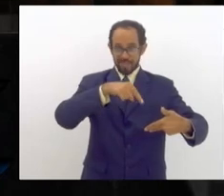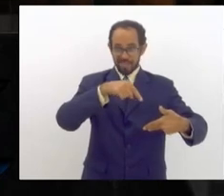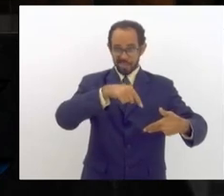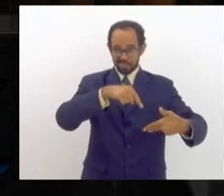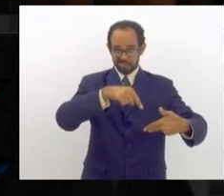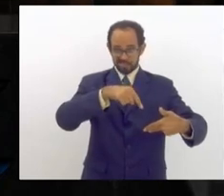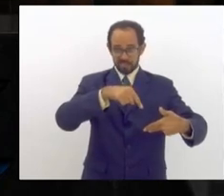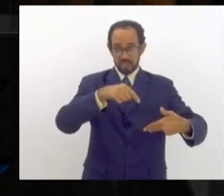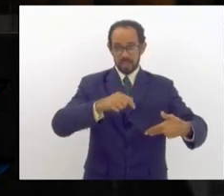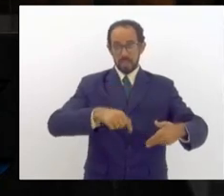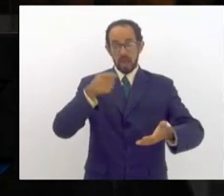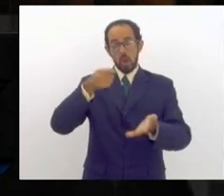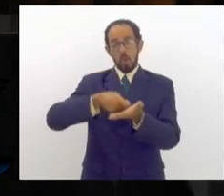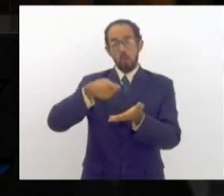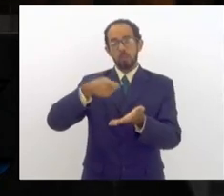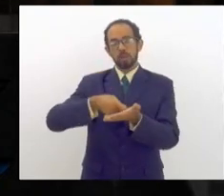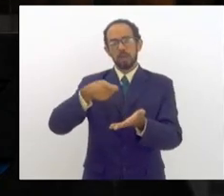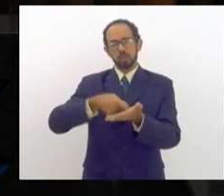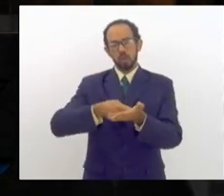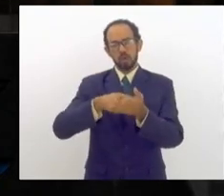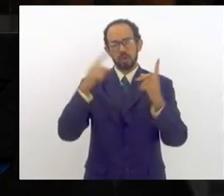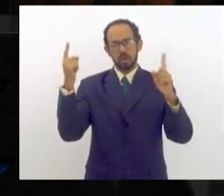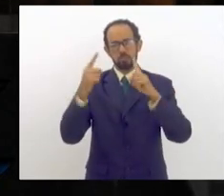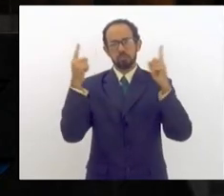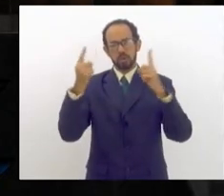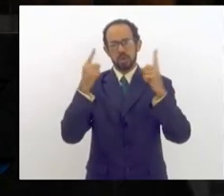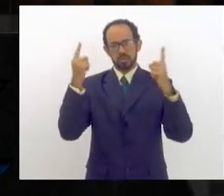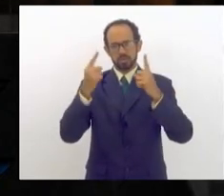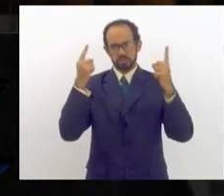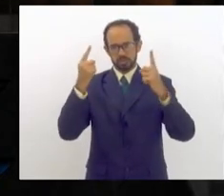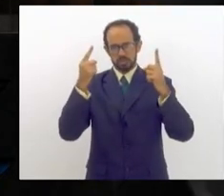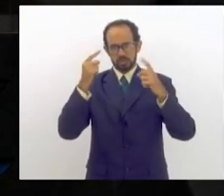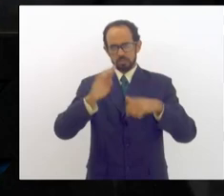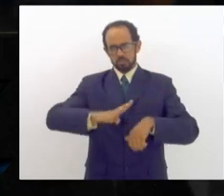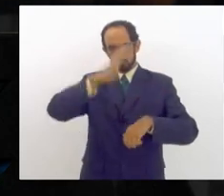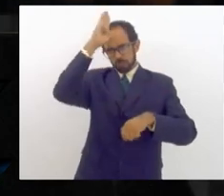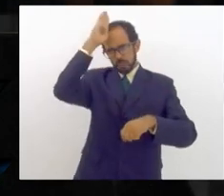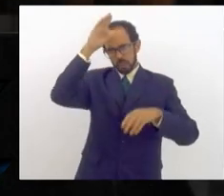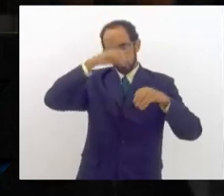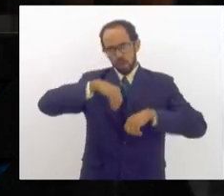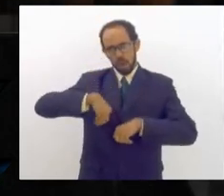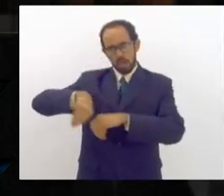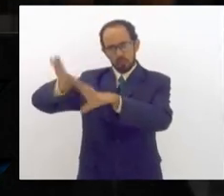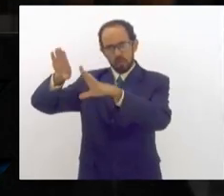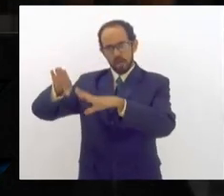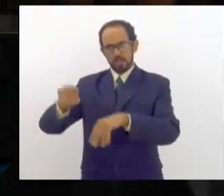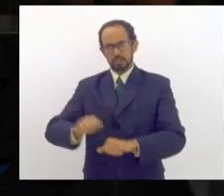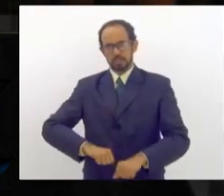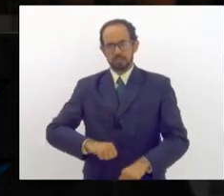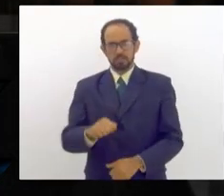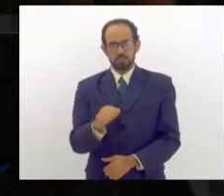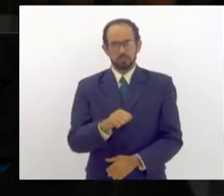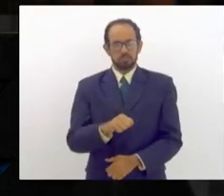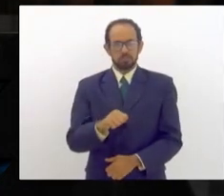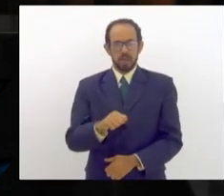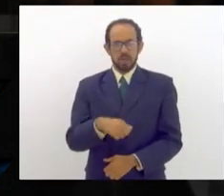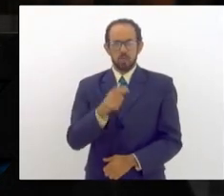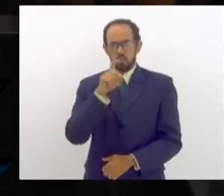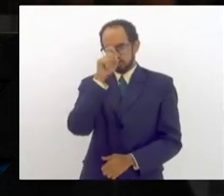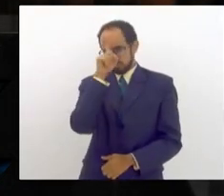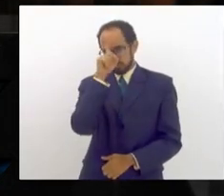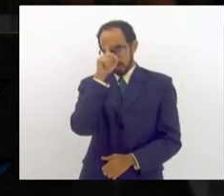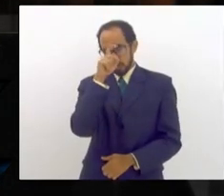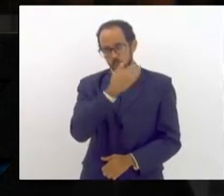era Obrigado que a ambulância do bombeiro levasse para o pronto-socorro público